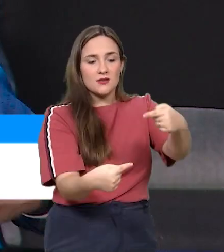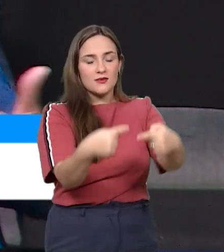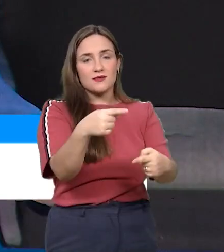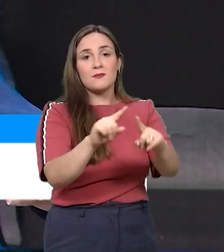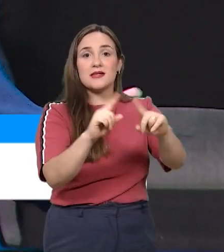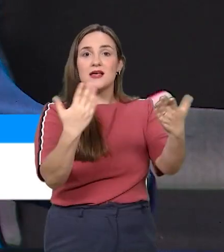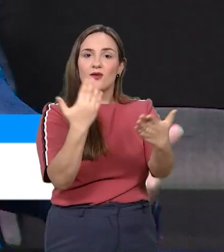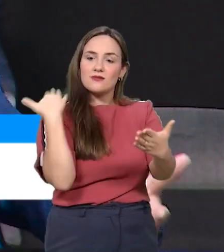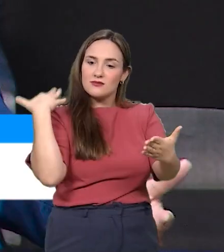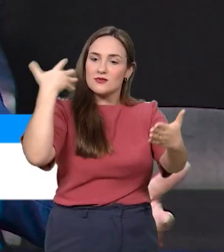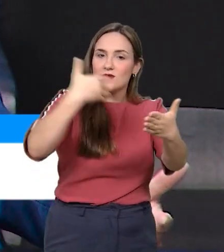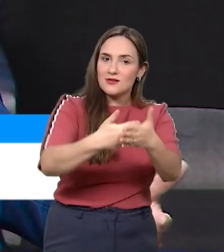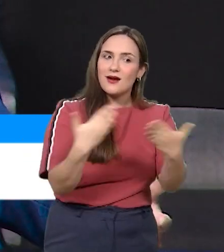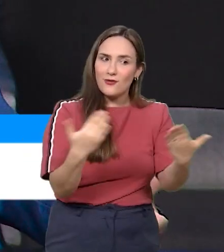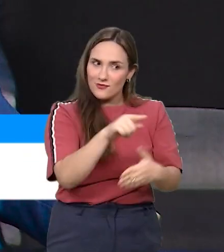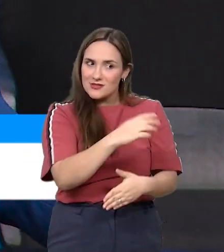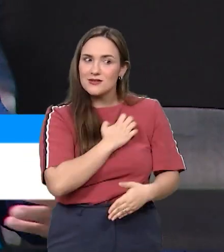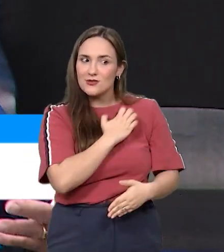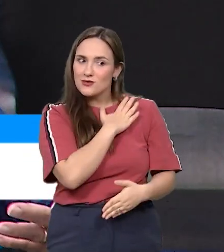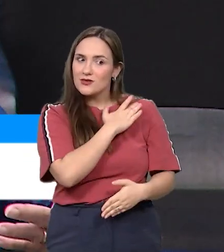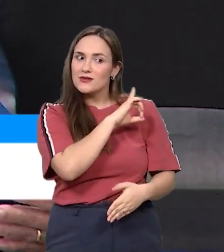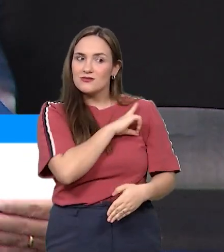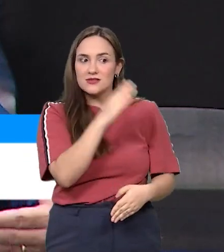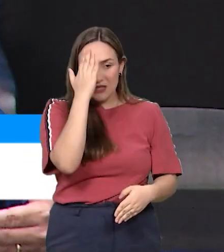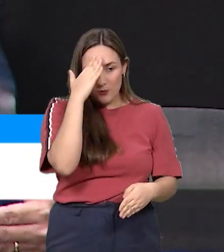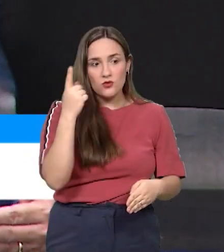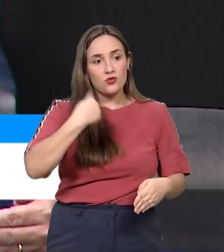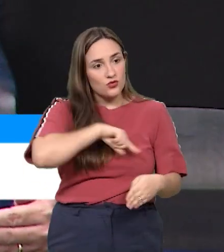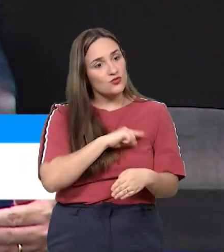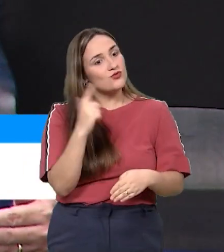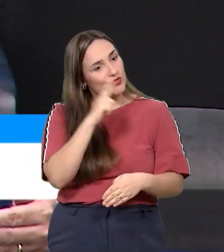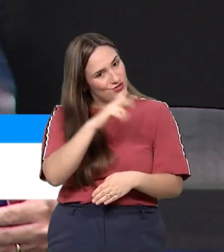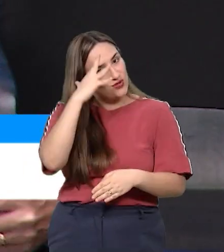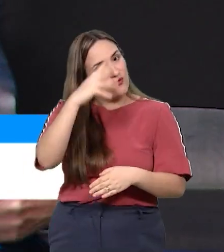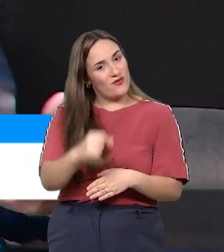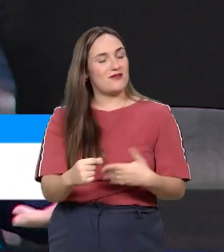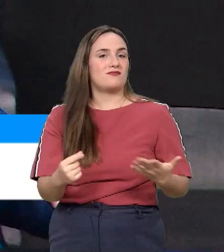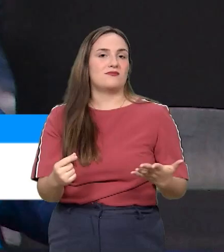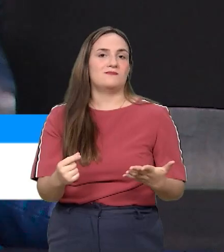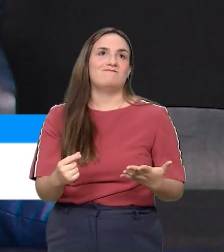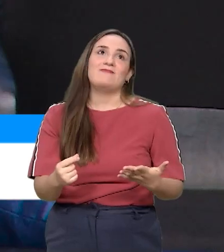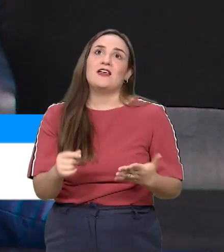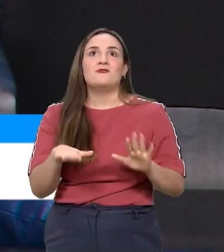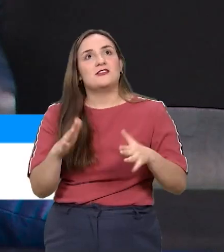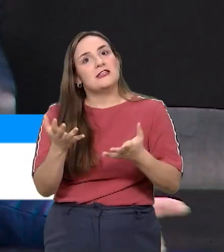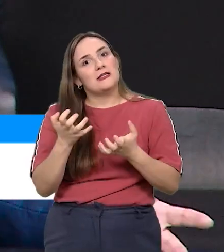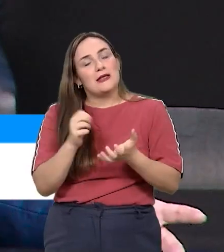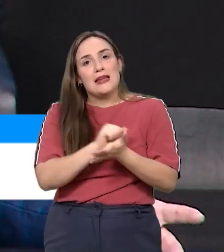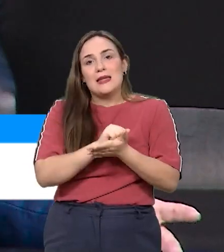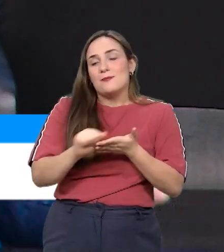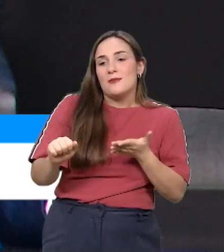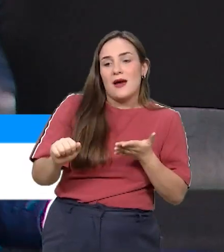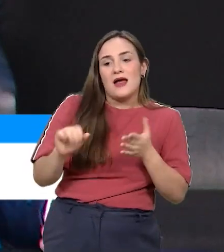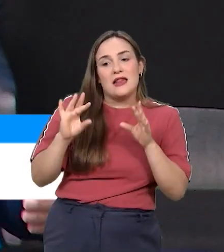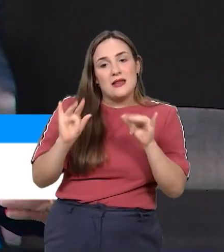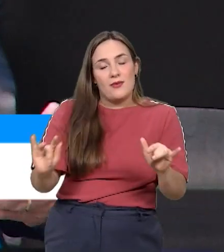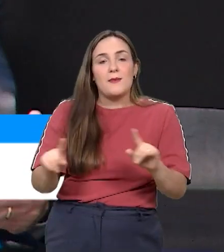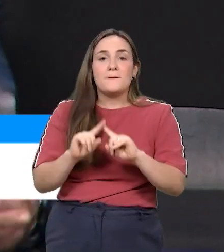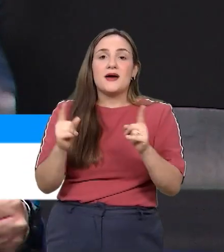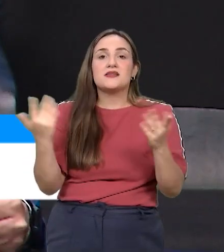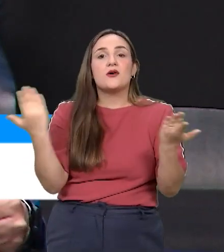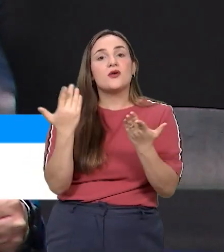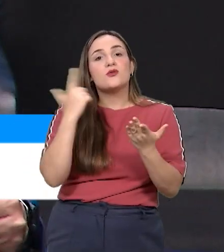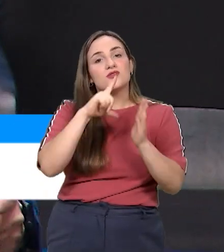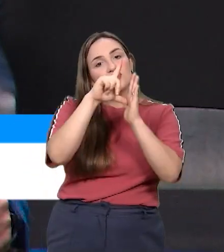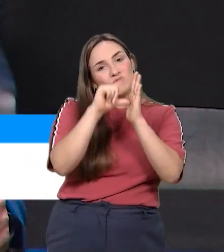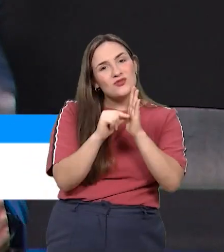debate e chegado, né, Coronel Davi, a essa conclusão de talvez não aquela expectativa de todos, mas já